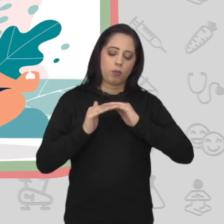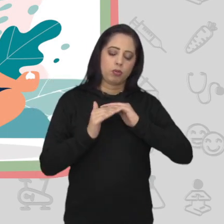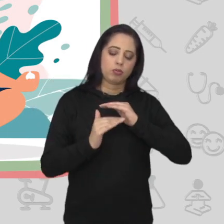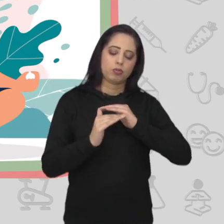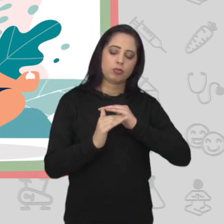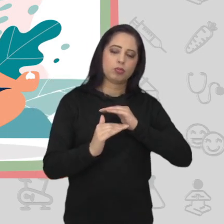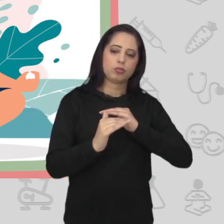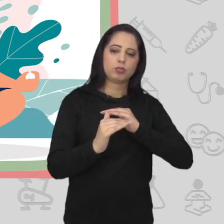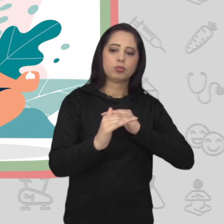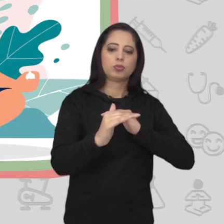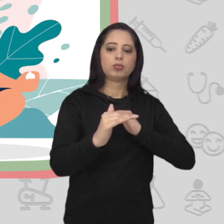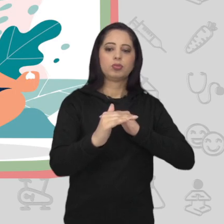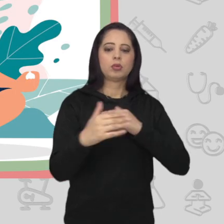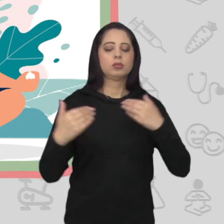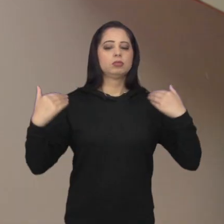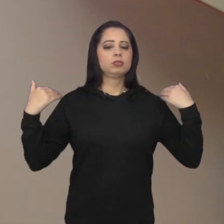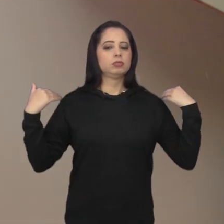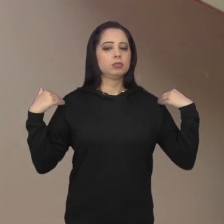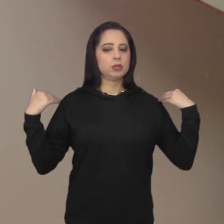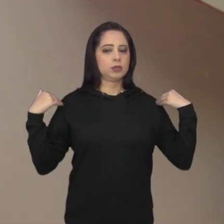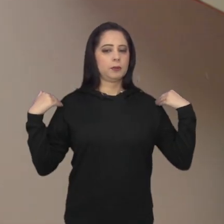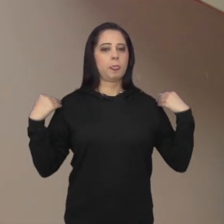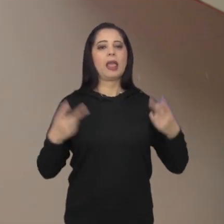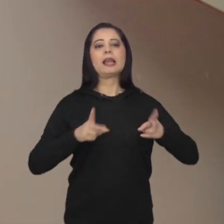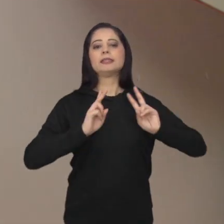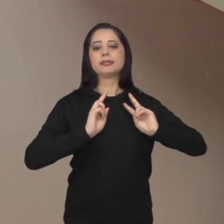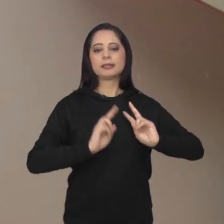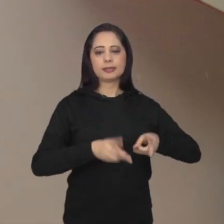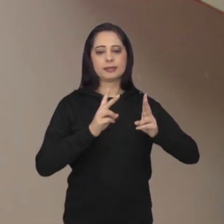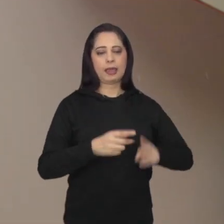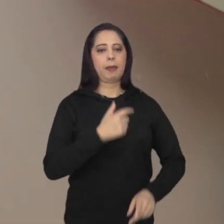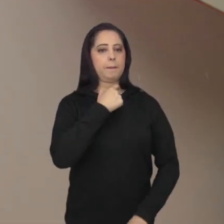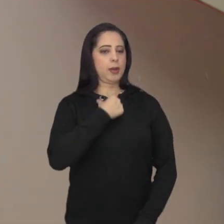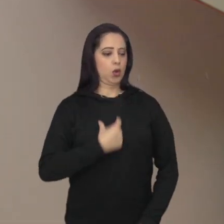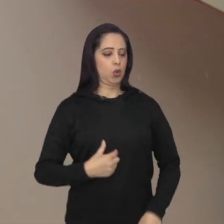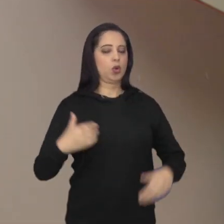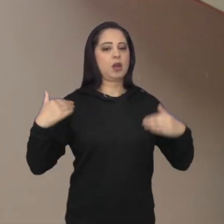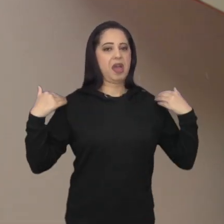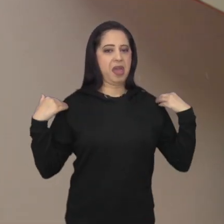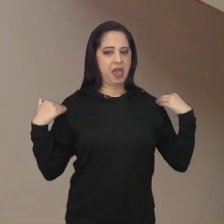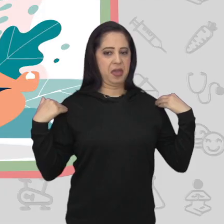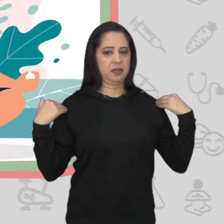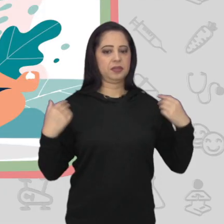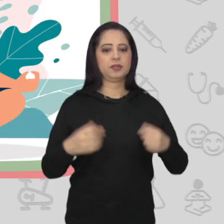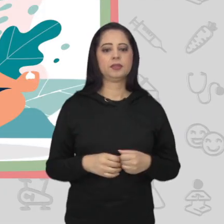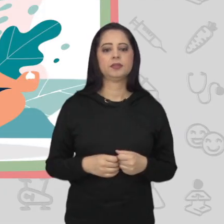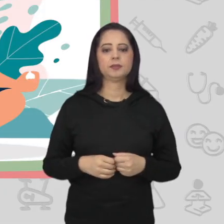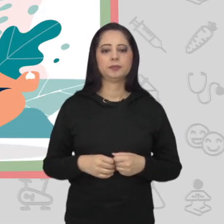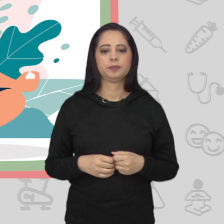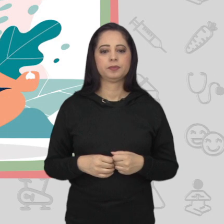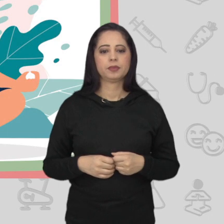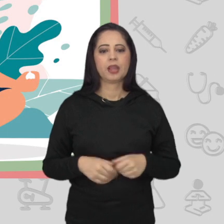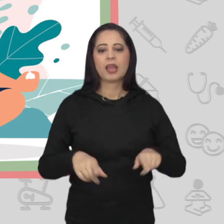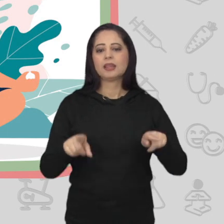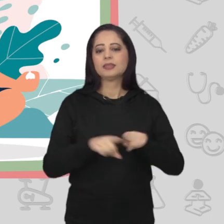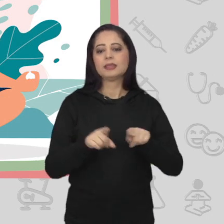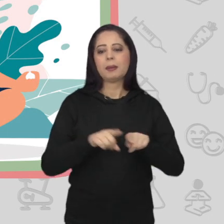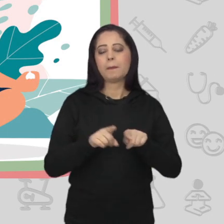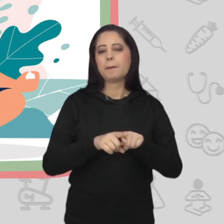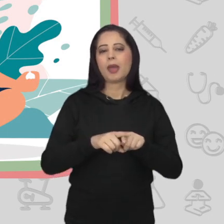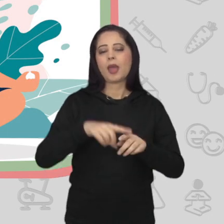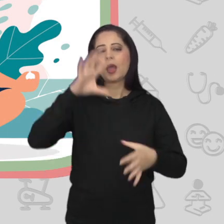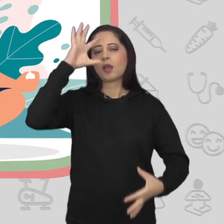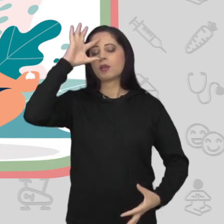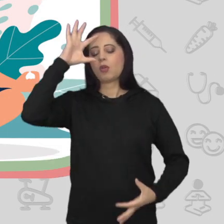à postura física, a questão da estabilidade, que você falou quando a gente deixa a coluna ereta, né? Exatamente. Presença, conexão